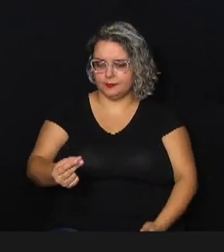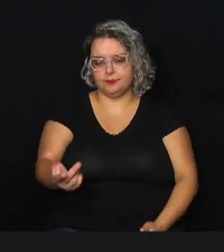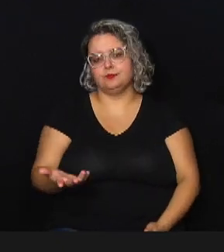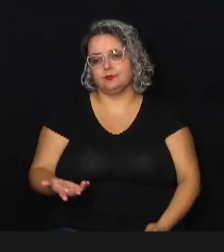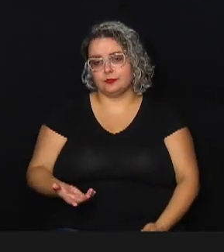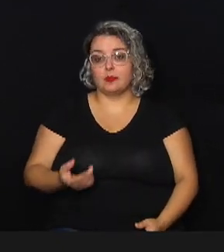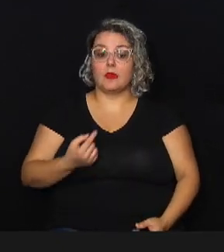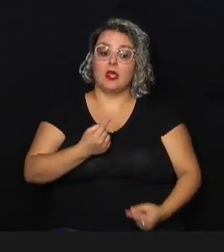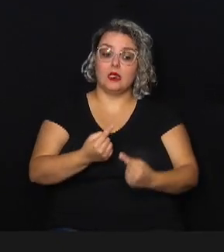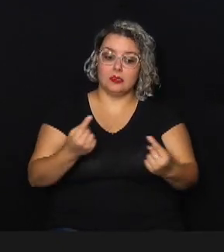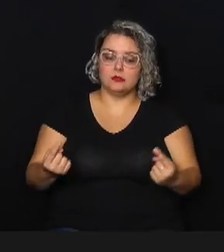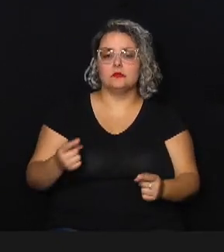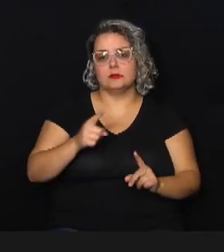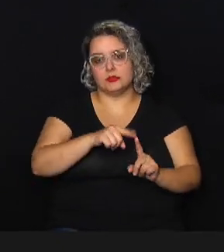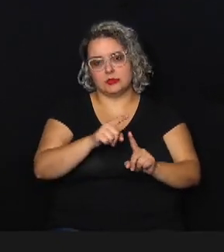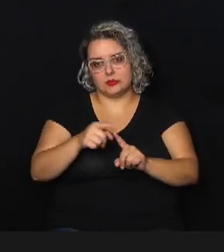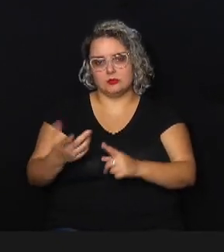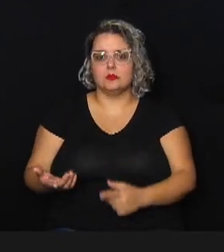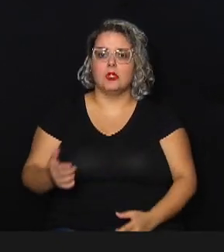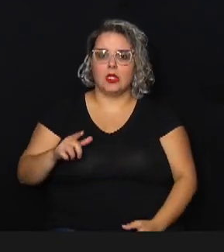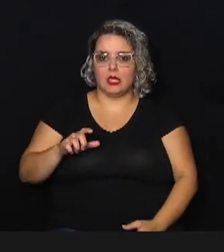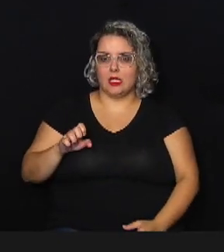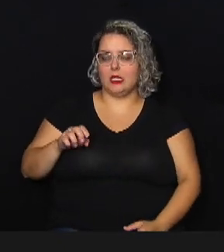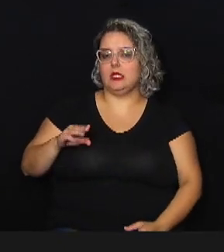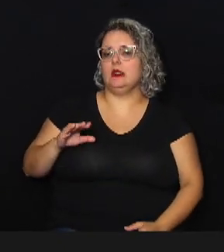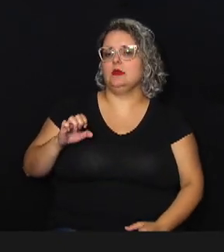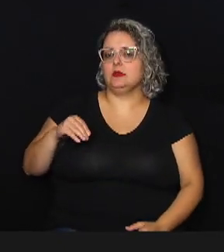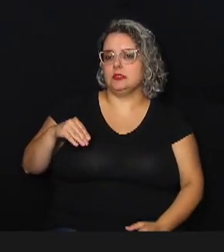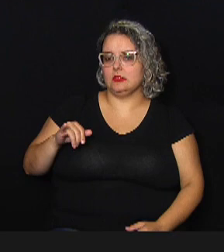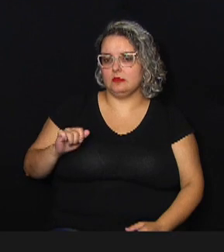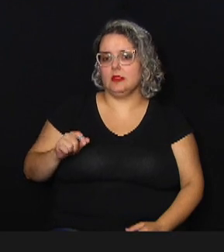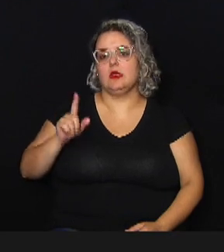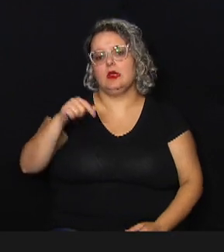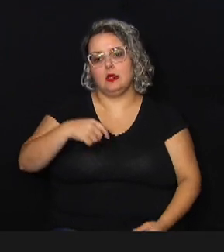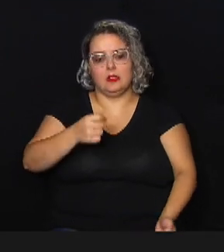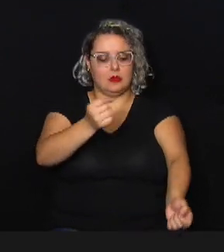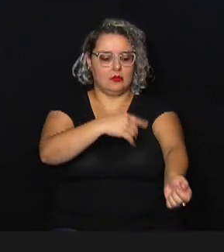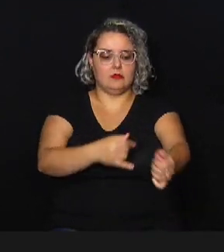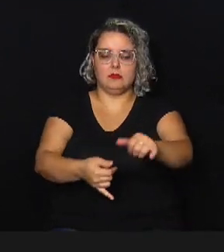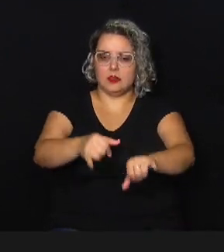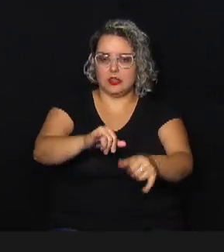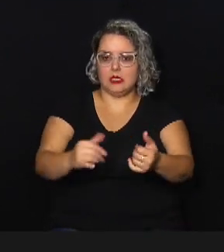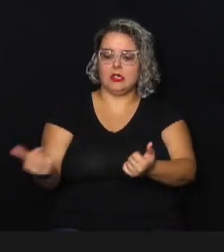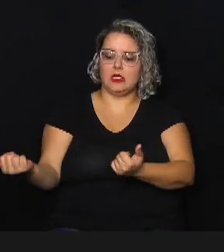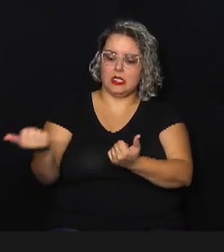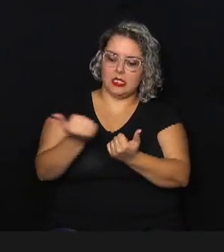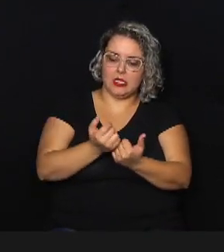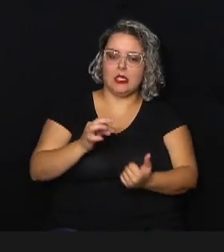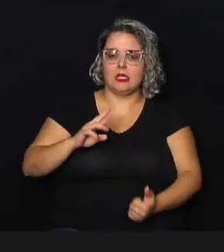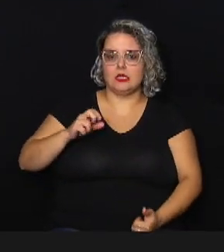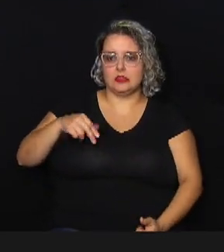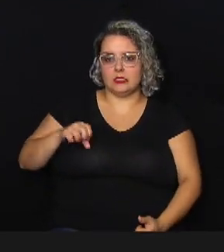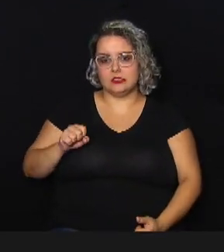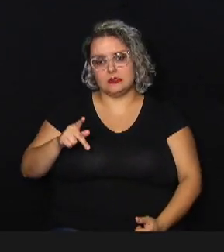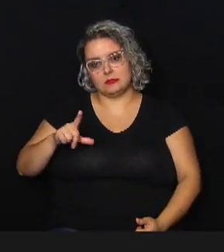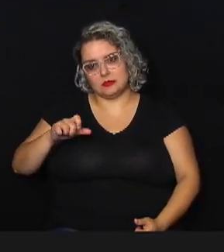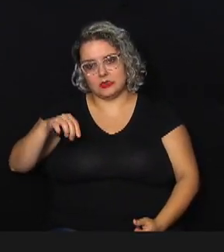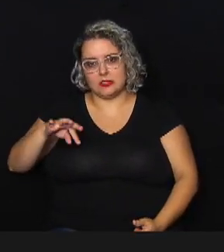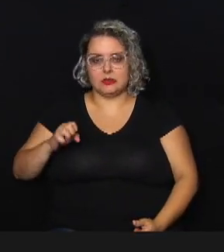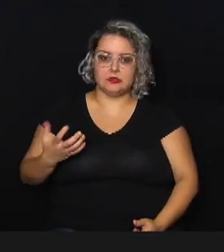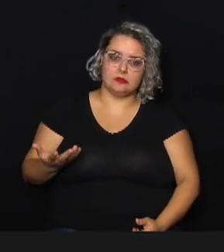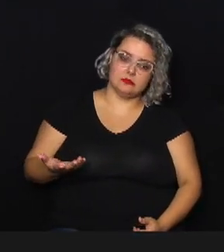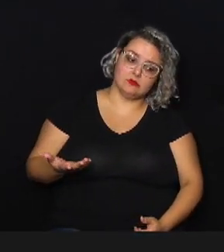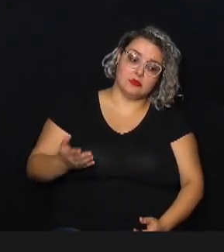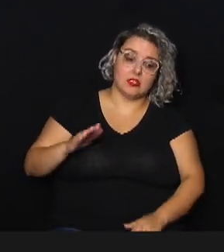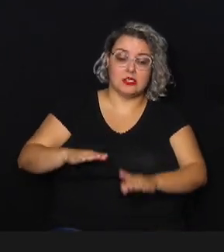Mas, basicamente, leucemia aguda é quimioterapia e transplante, leucemia crônica, às vezes não trata,